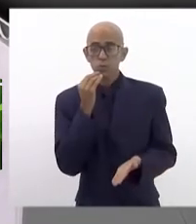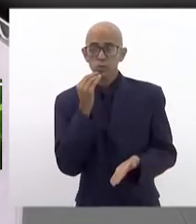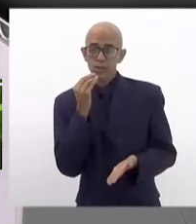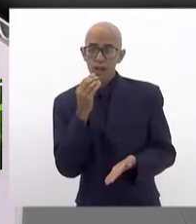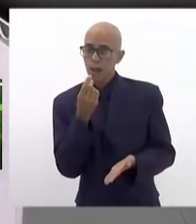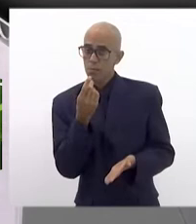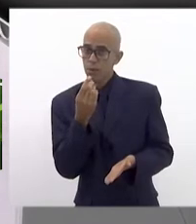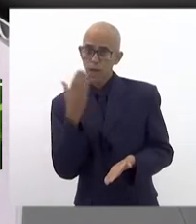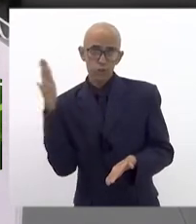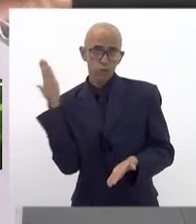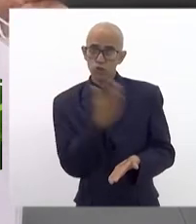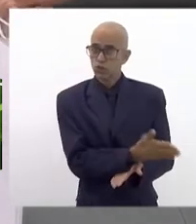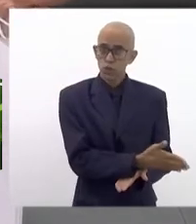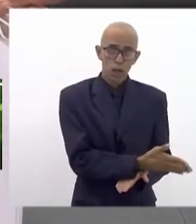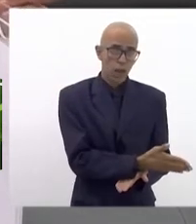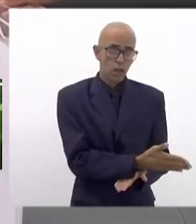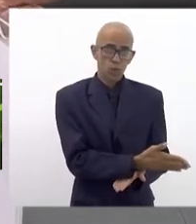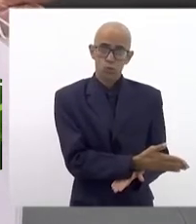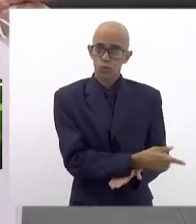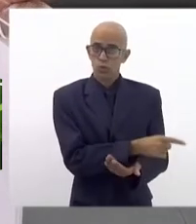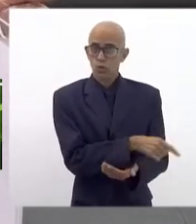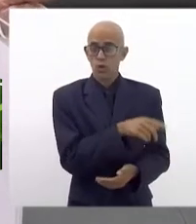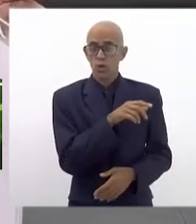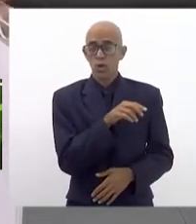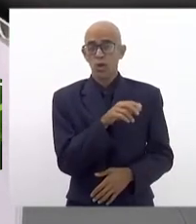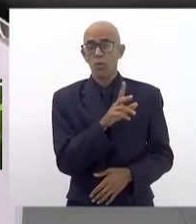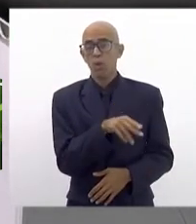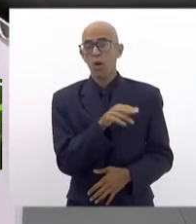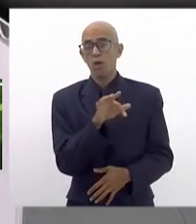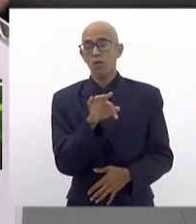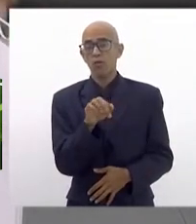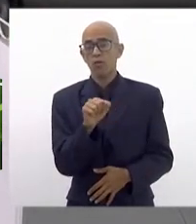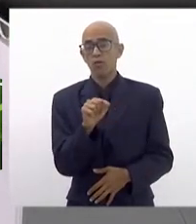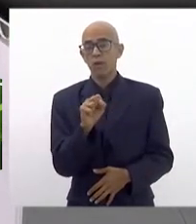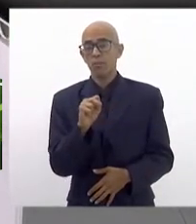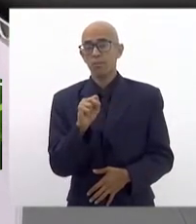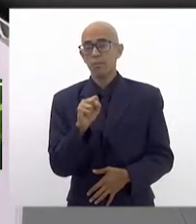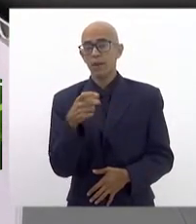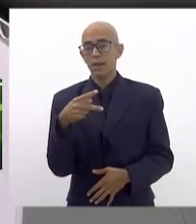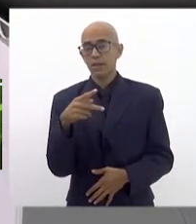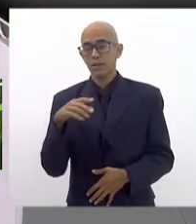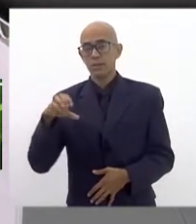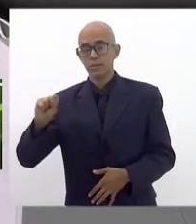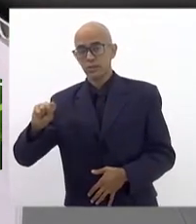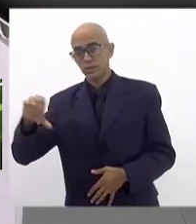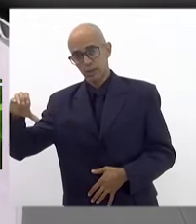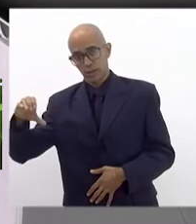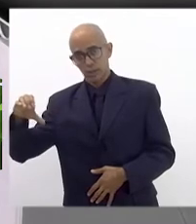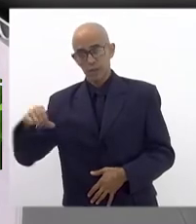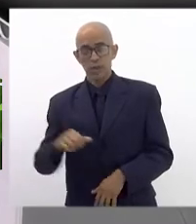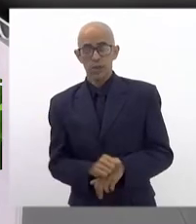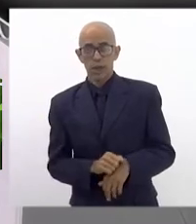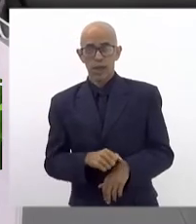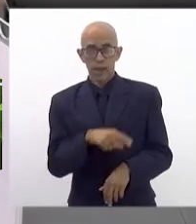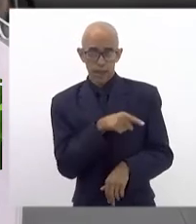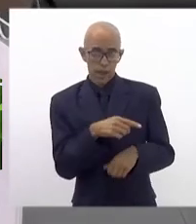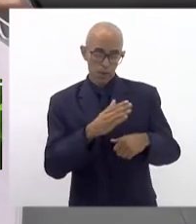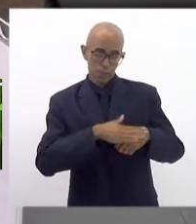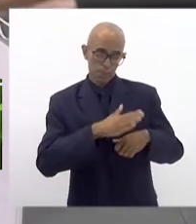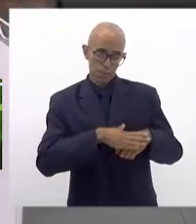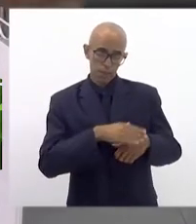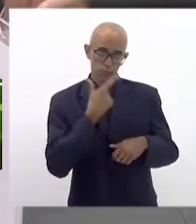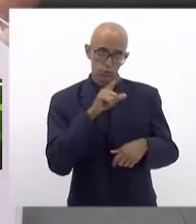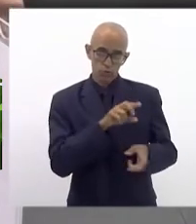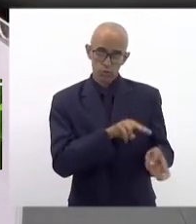FAPERJ, né, como é a FAPESP. Não é? A FAPERJ, ela própria, poder transferir, não é,